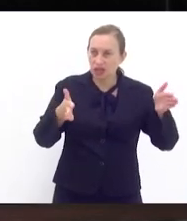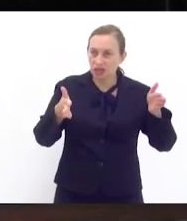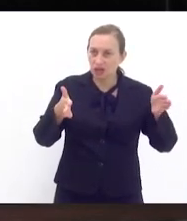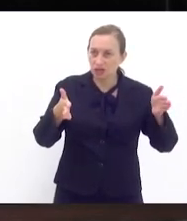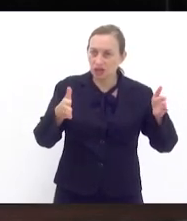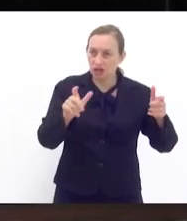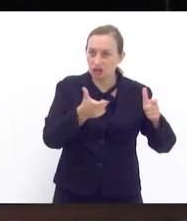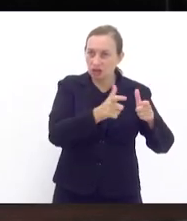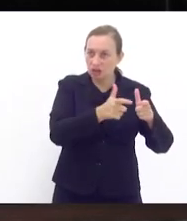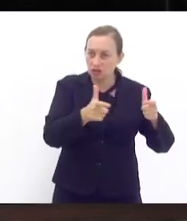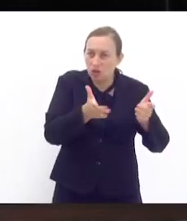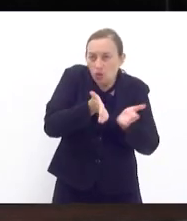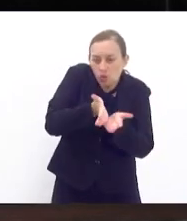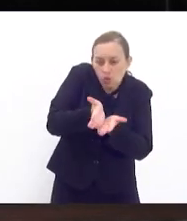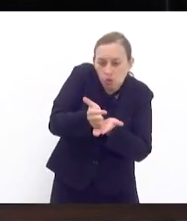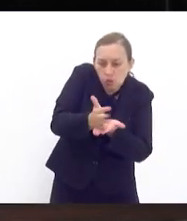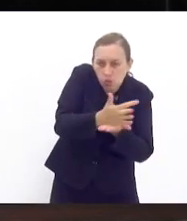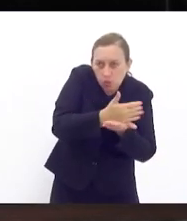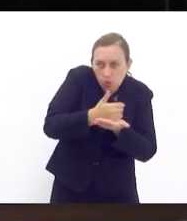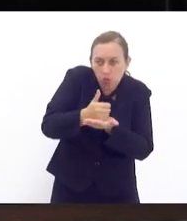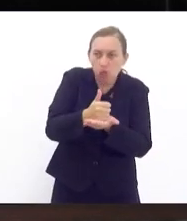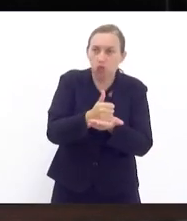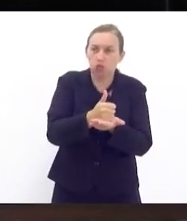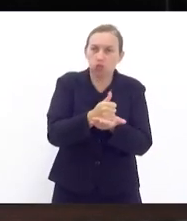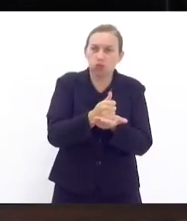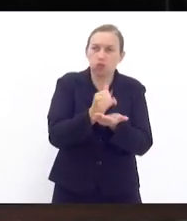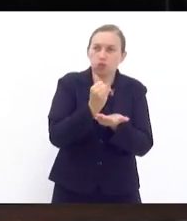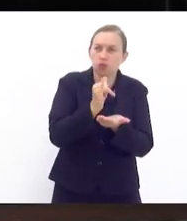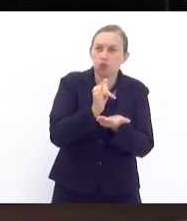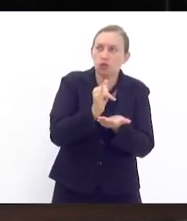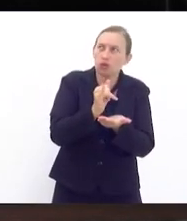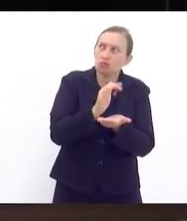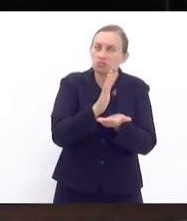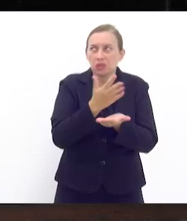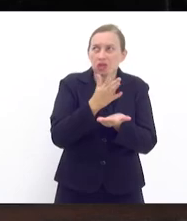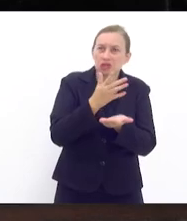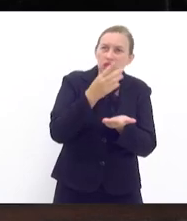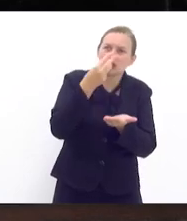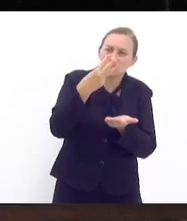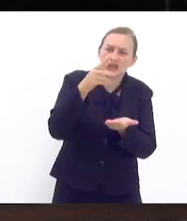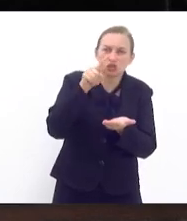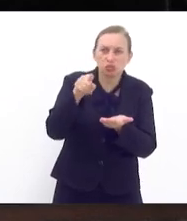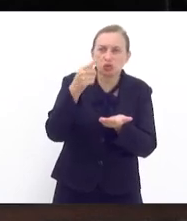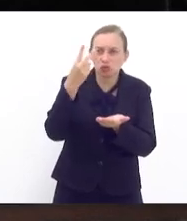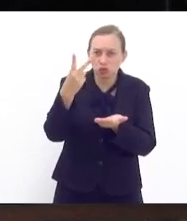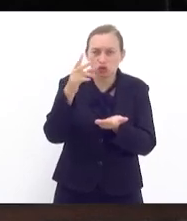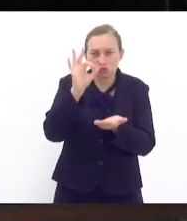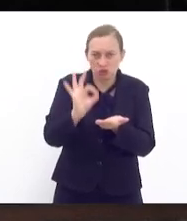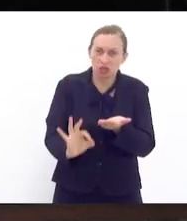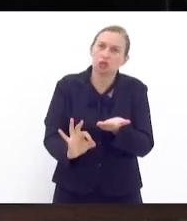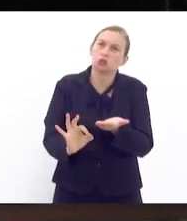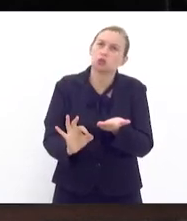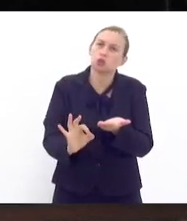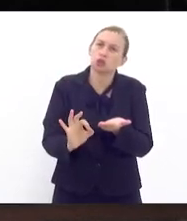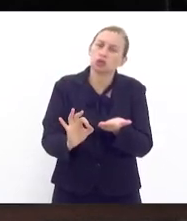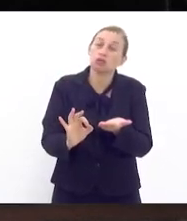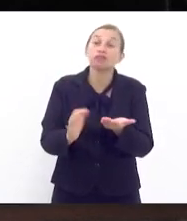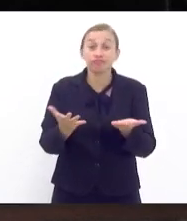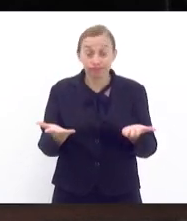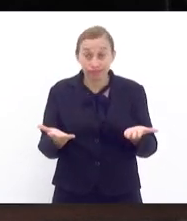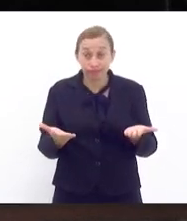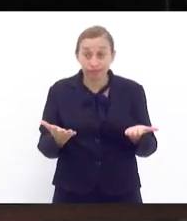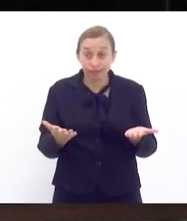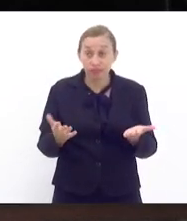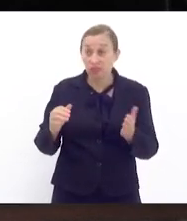anual da arrecadação fluminense alcançou em torno de 3,2%. Enquanto isso,